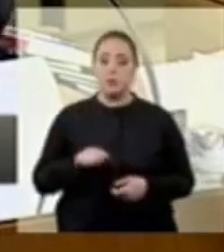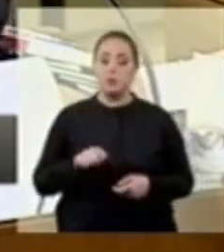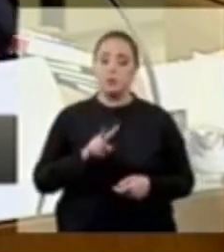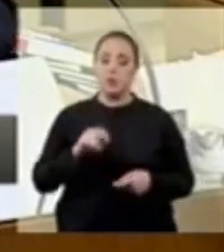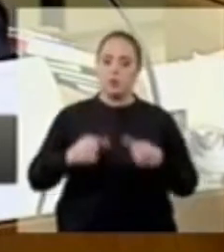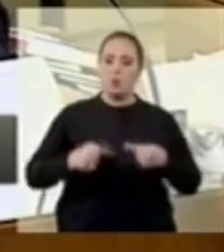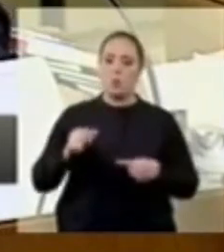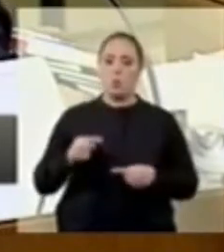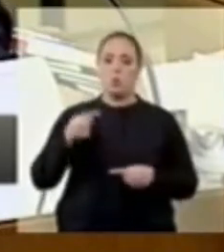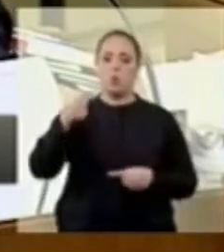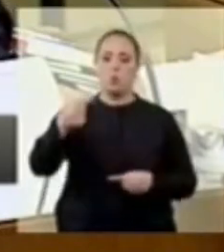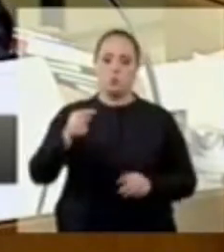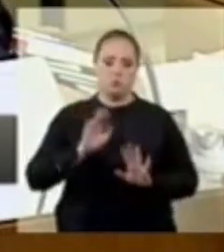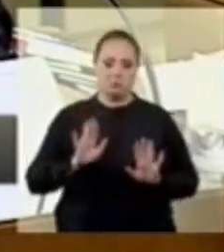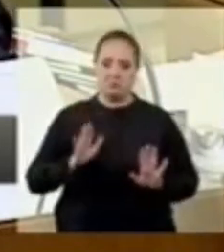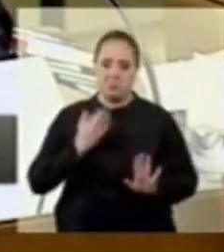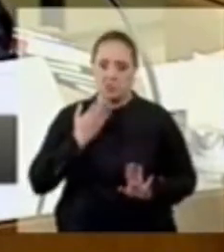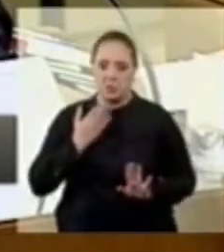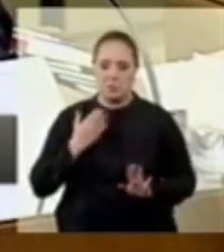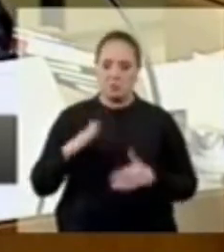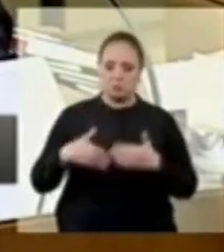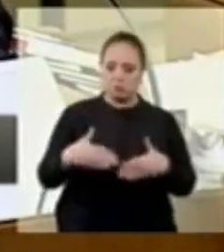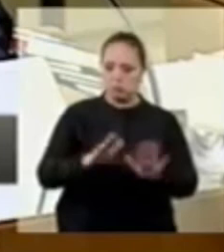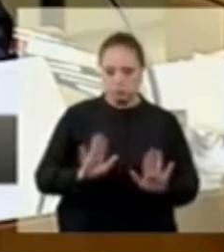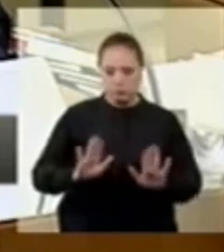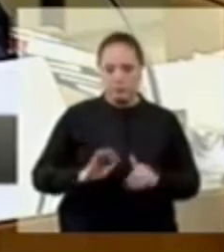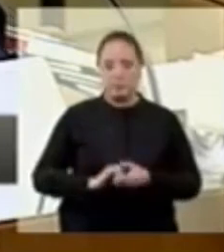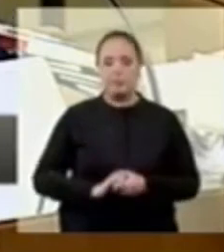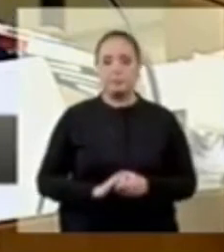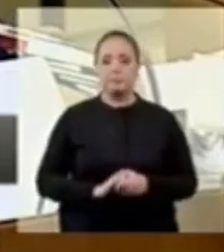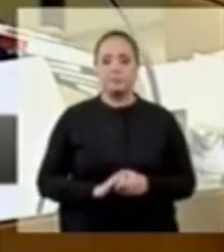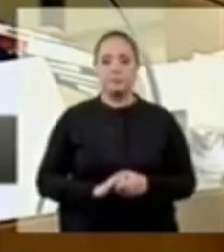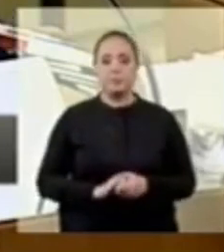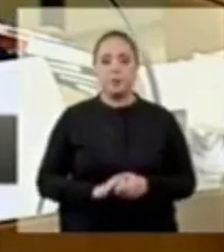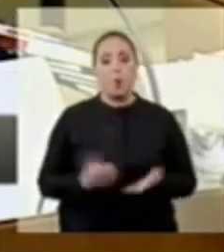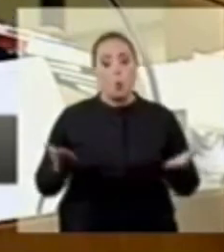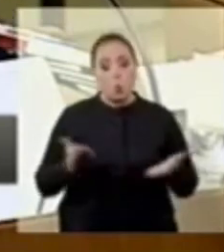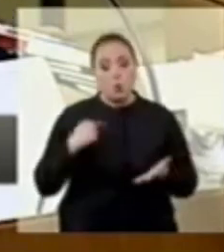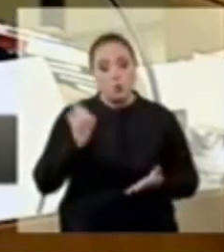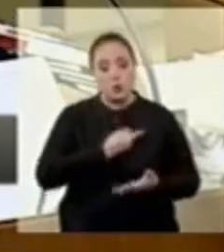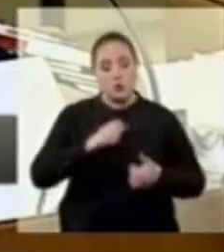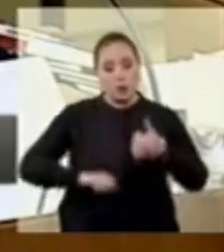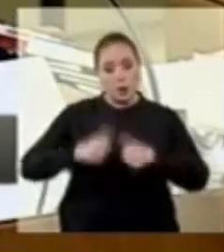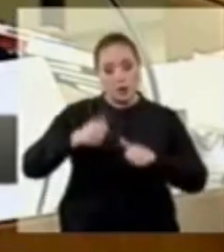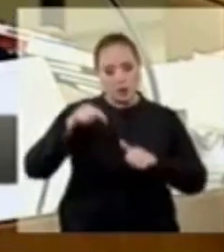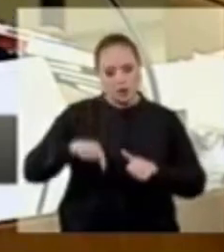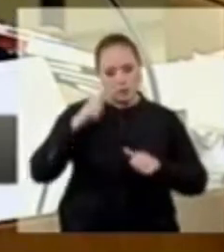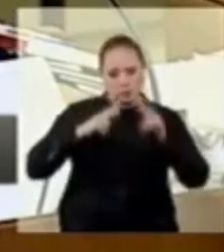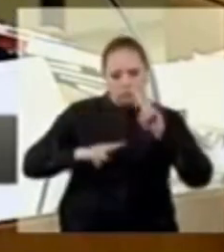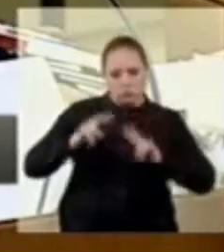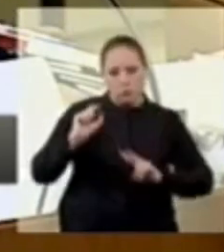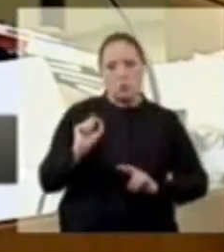em outro tipo de é procedimento o que nós estamos analisando aqui é